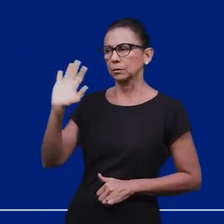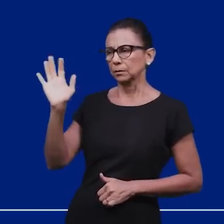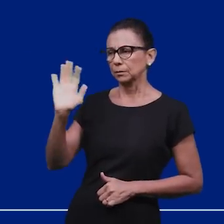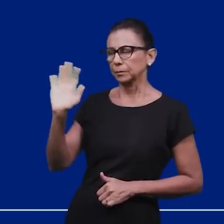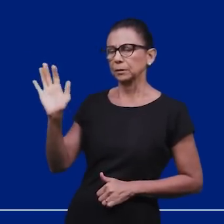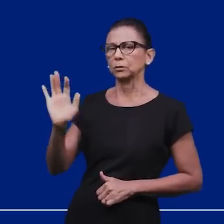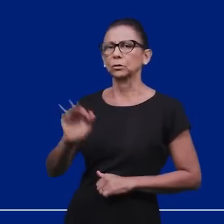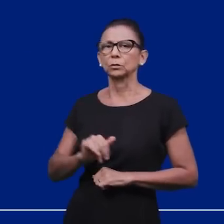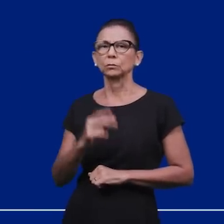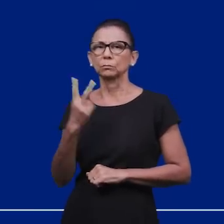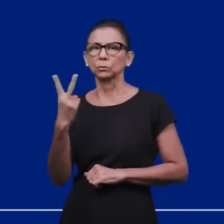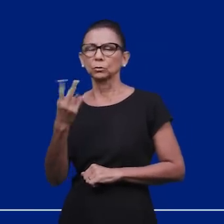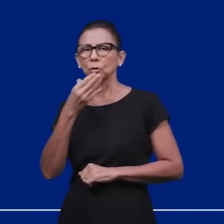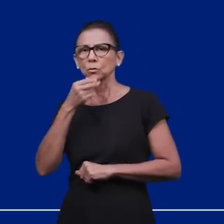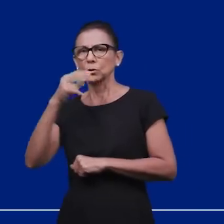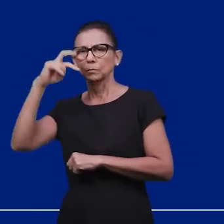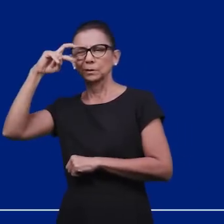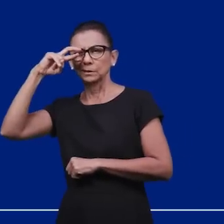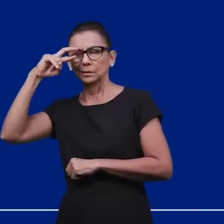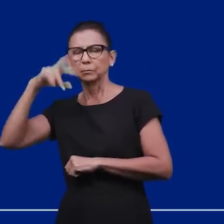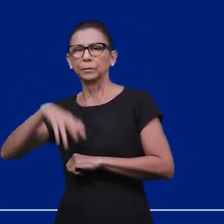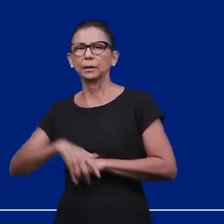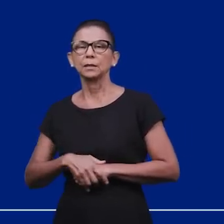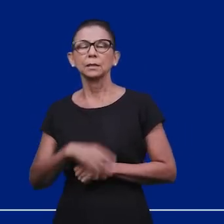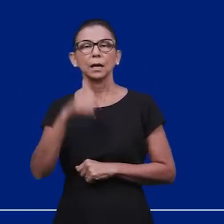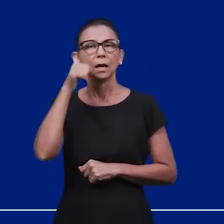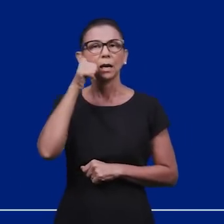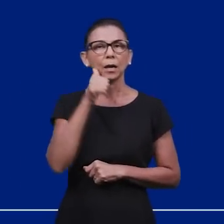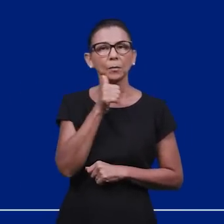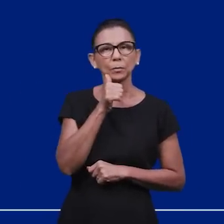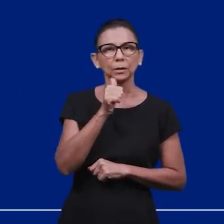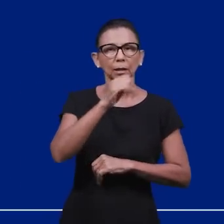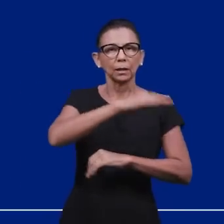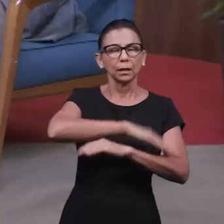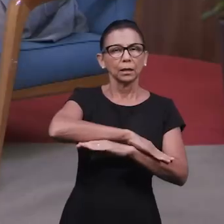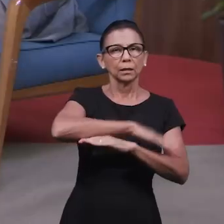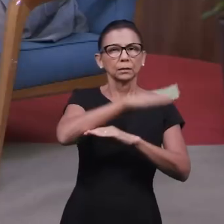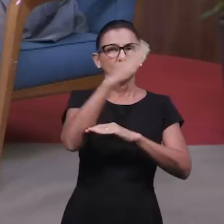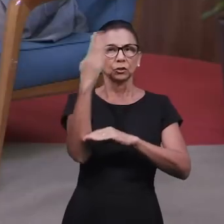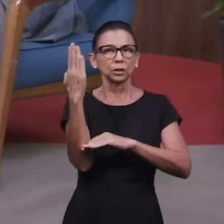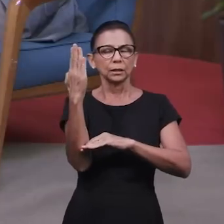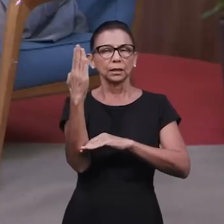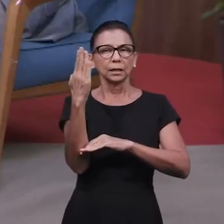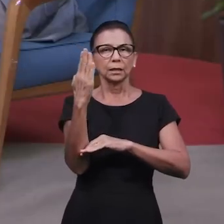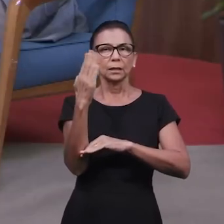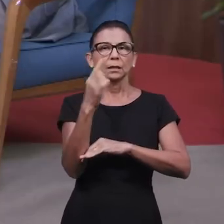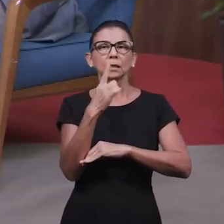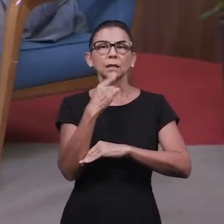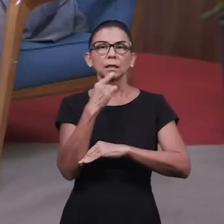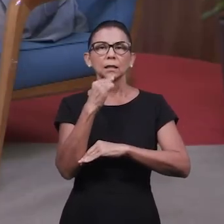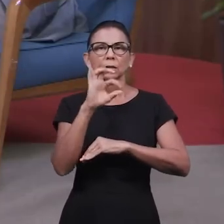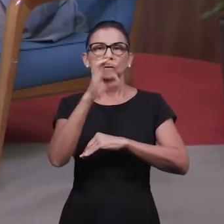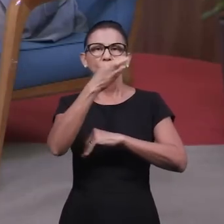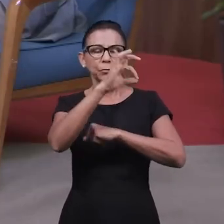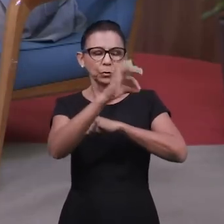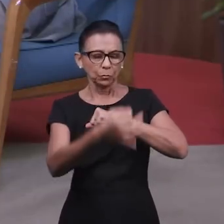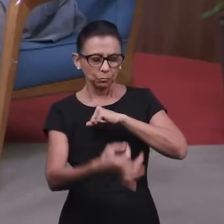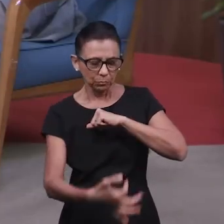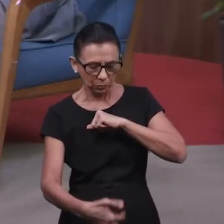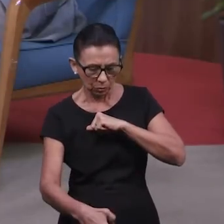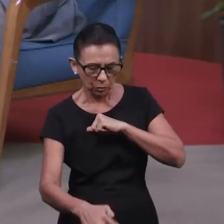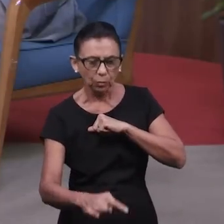o cordão de escarlata à janela. Esse foi o sinal de Raabe, né? Sinal de Raabe. Eu ia